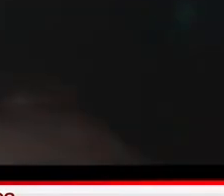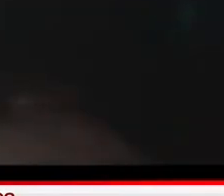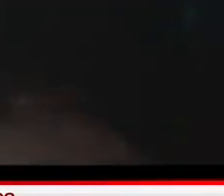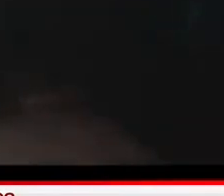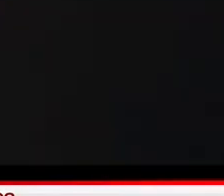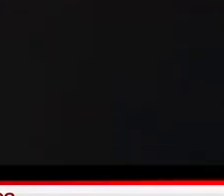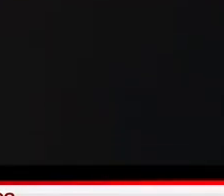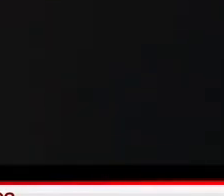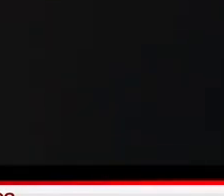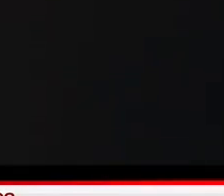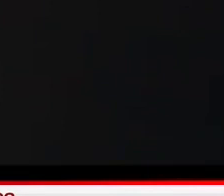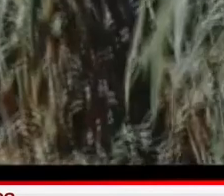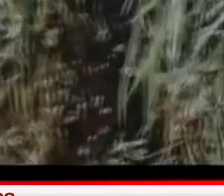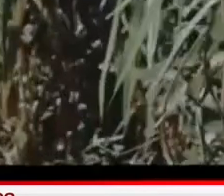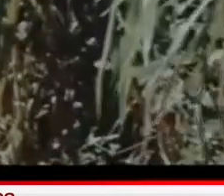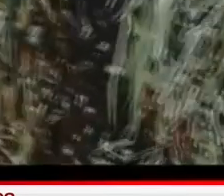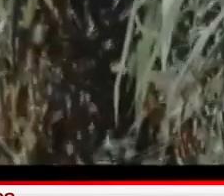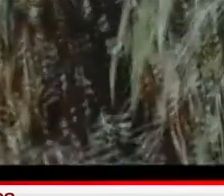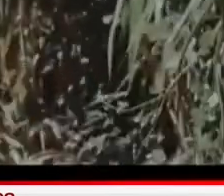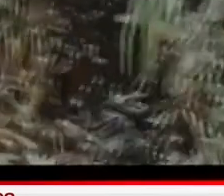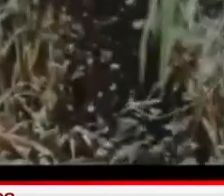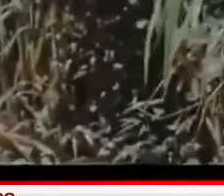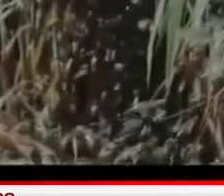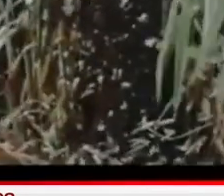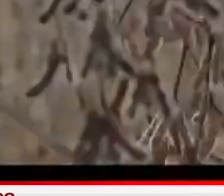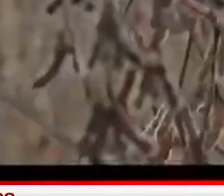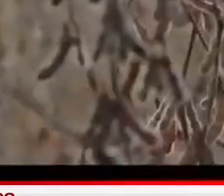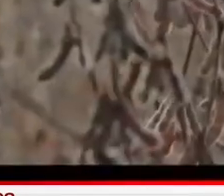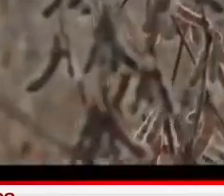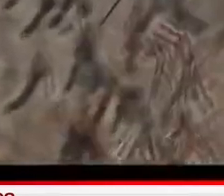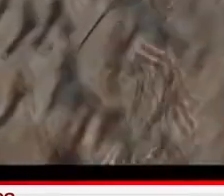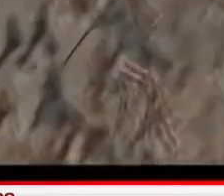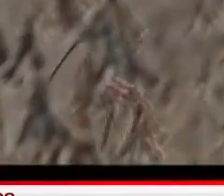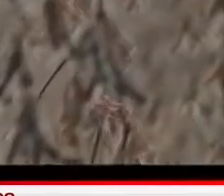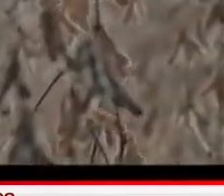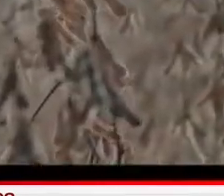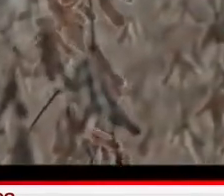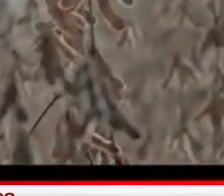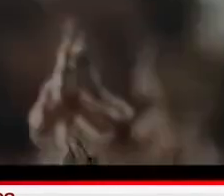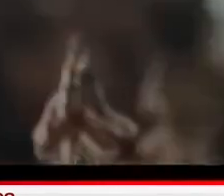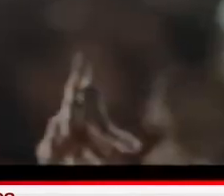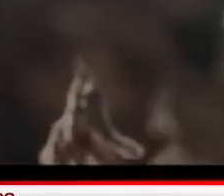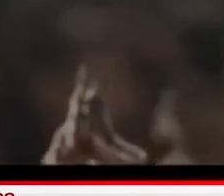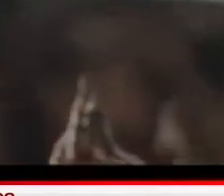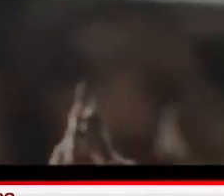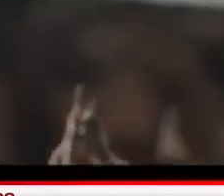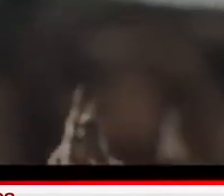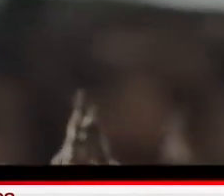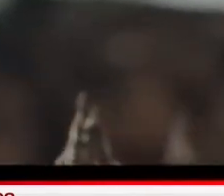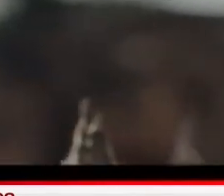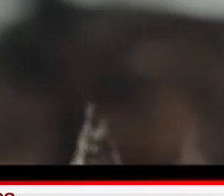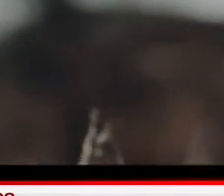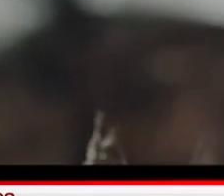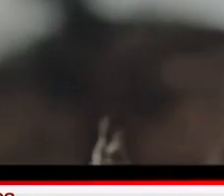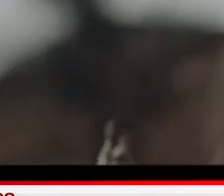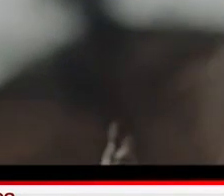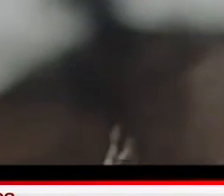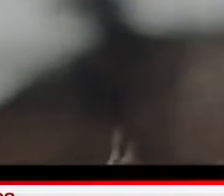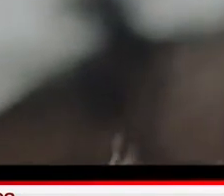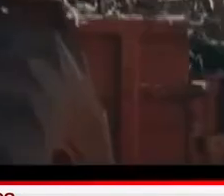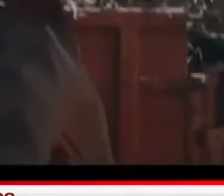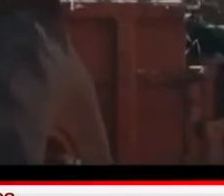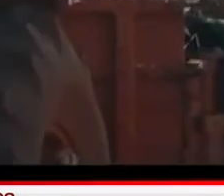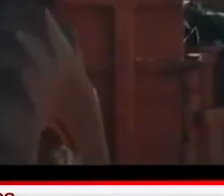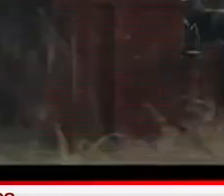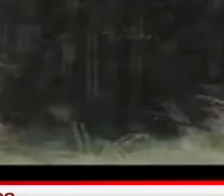públicas empresas e sociedade civil juntos olharam para os grandes desafios do país e